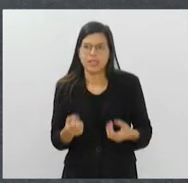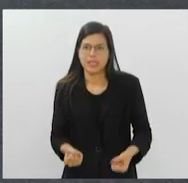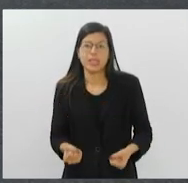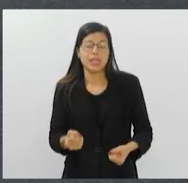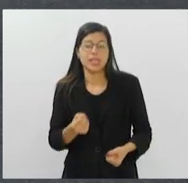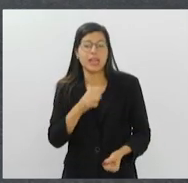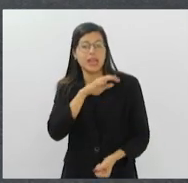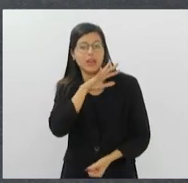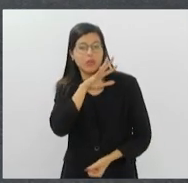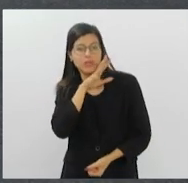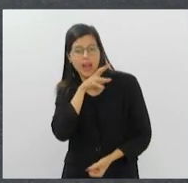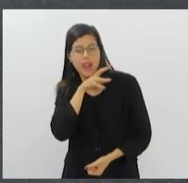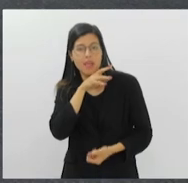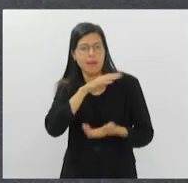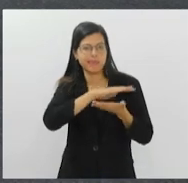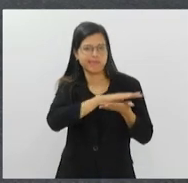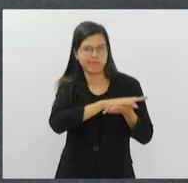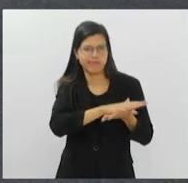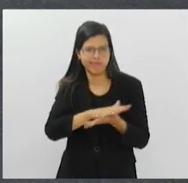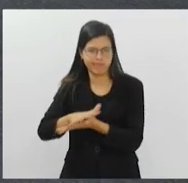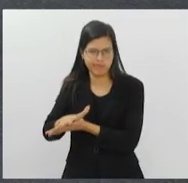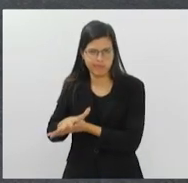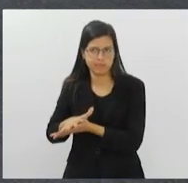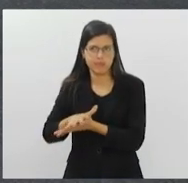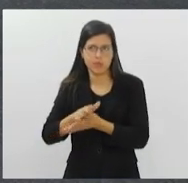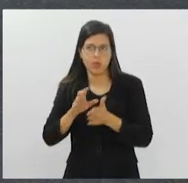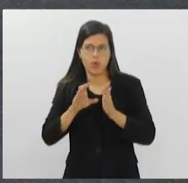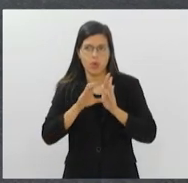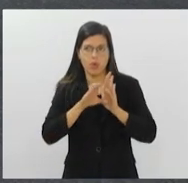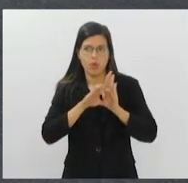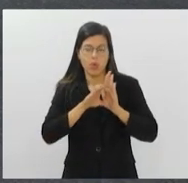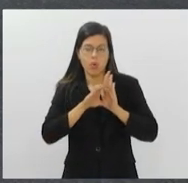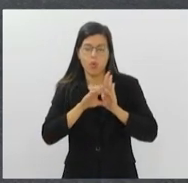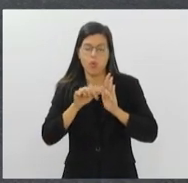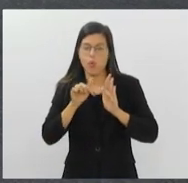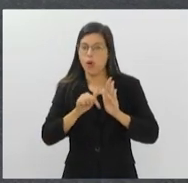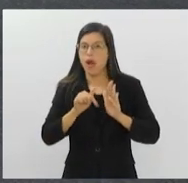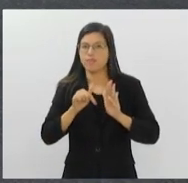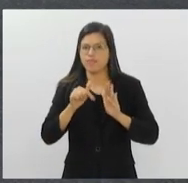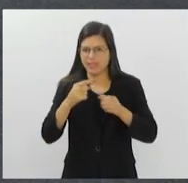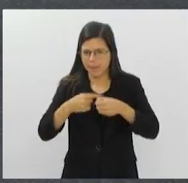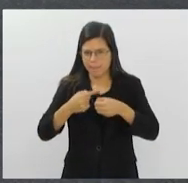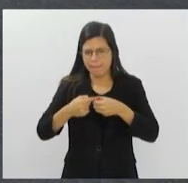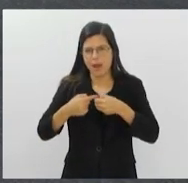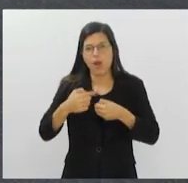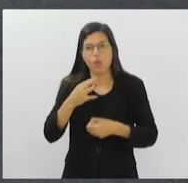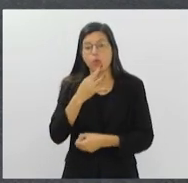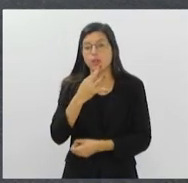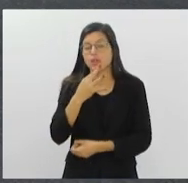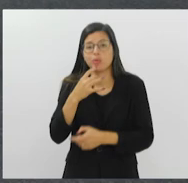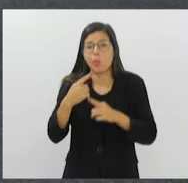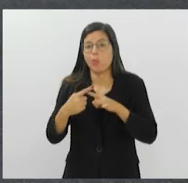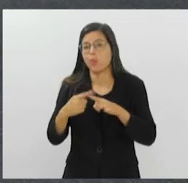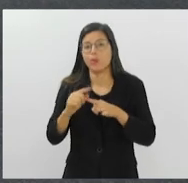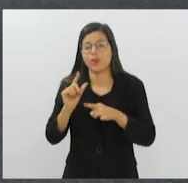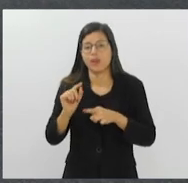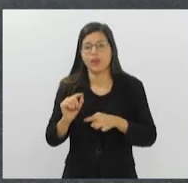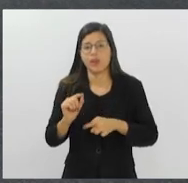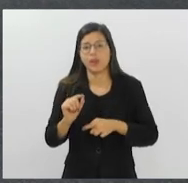seja destroçada. O conceito da Península é justamente a convivência